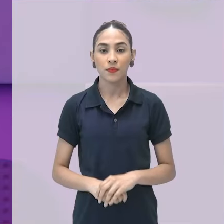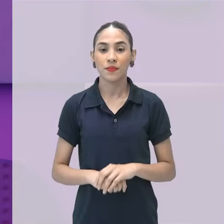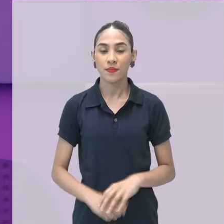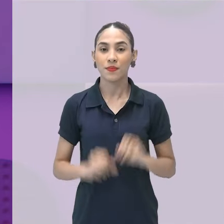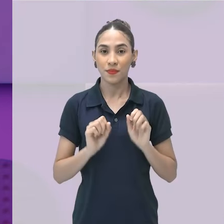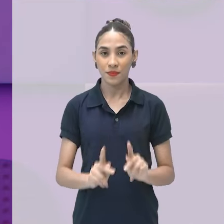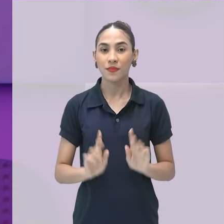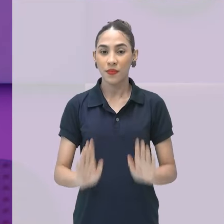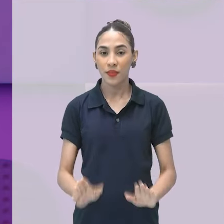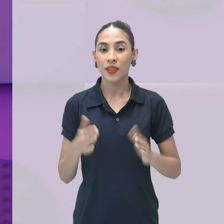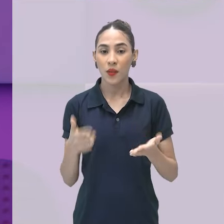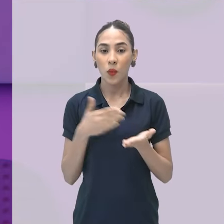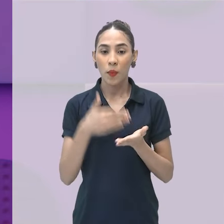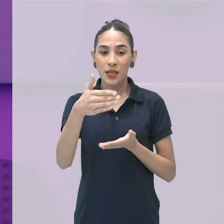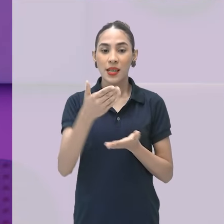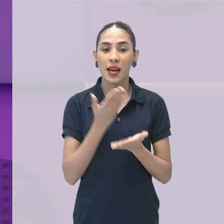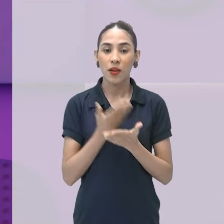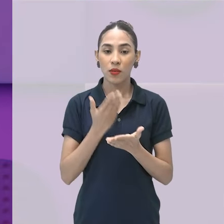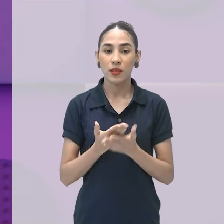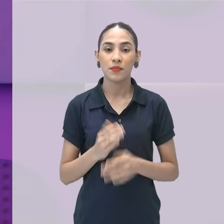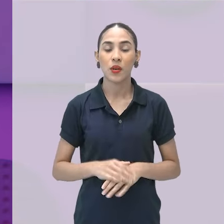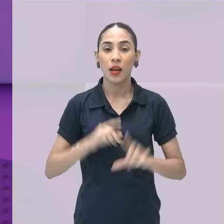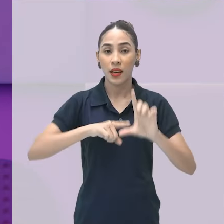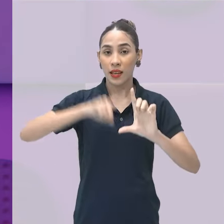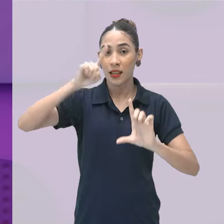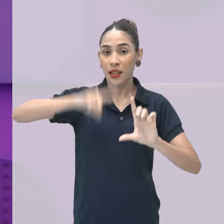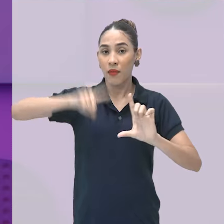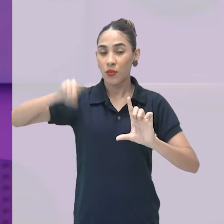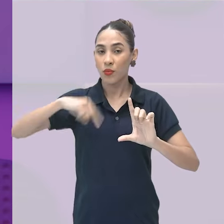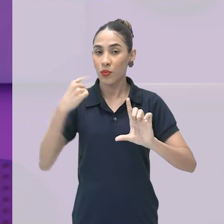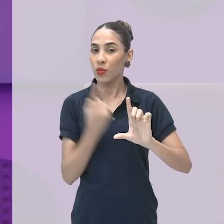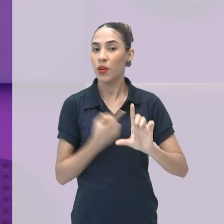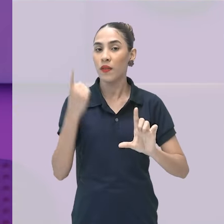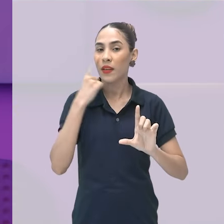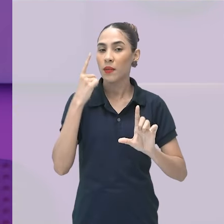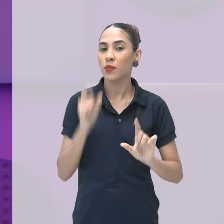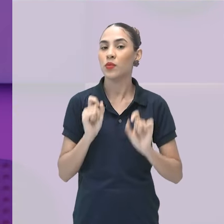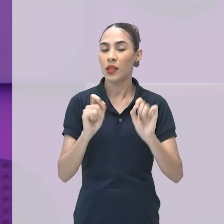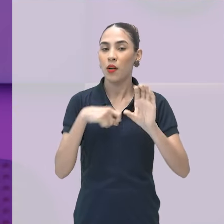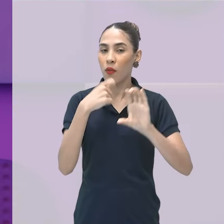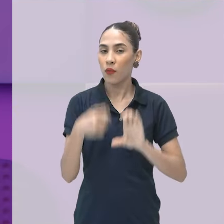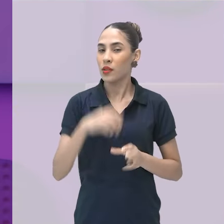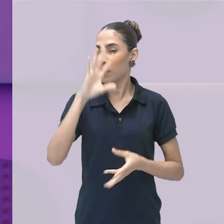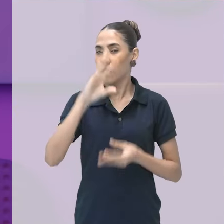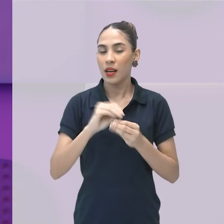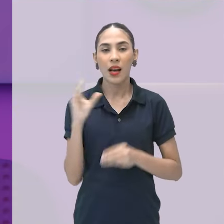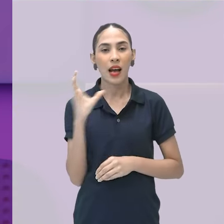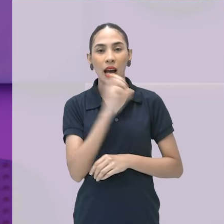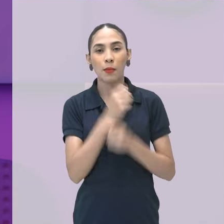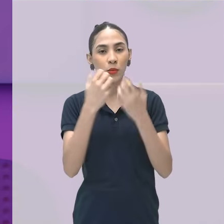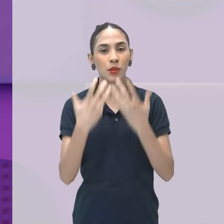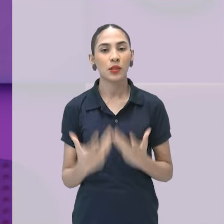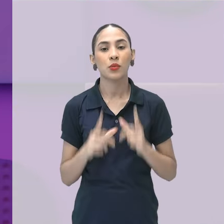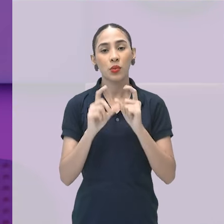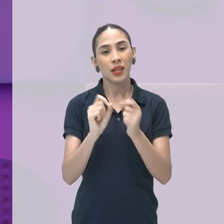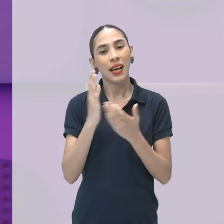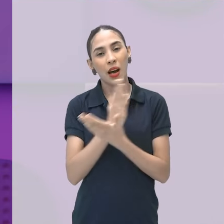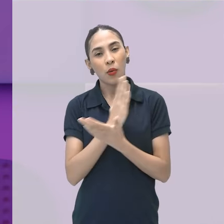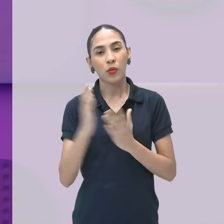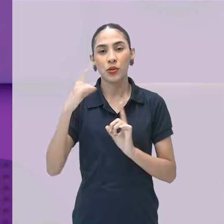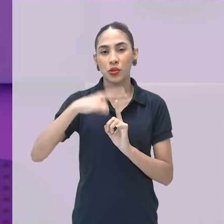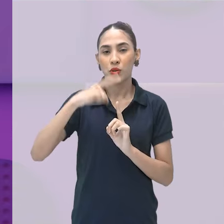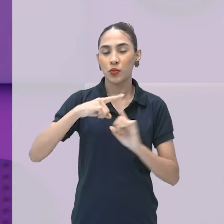Muito bem, para iniciar a nossa aula sobre gráficos, nós veremos aí um breve vídeo falando aí um pouco sobre alguns